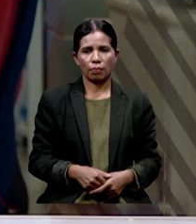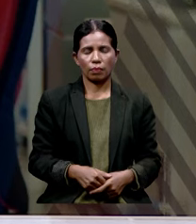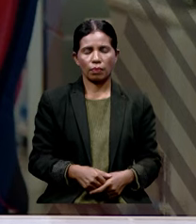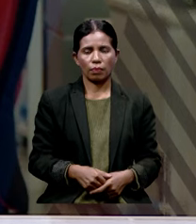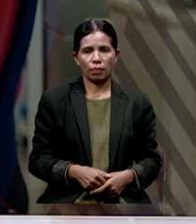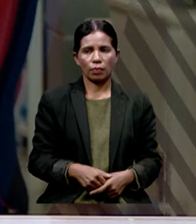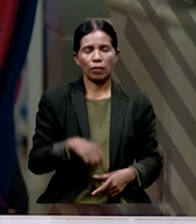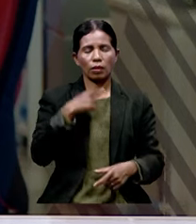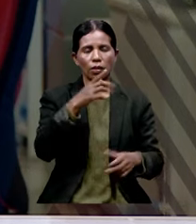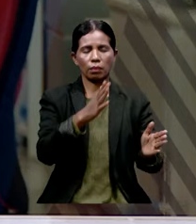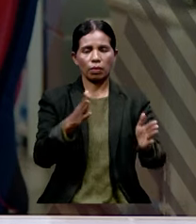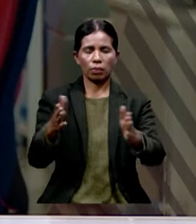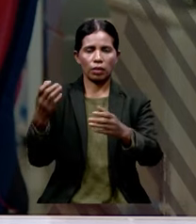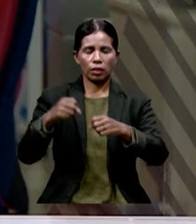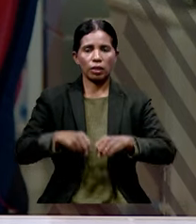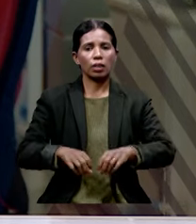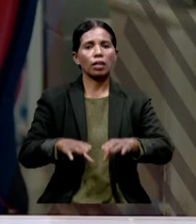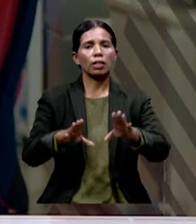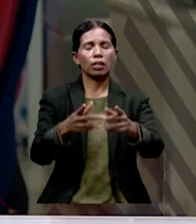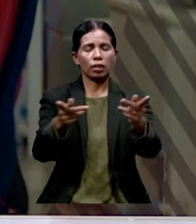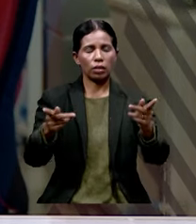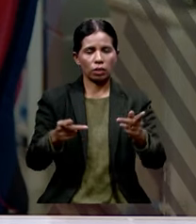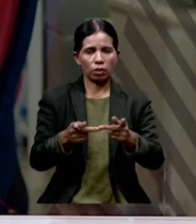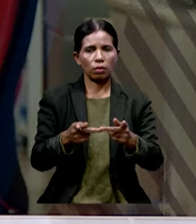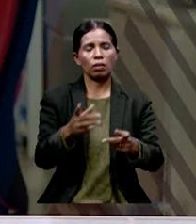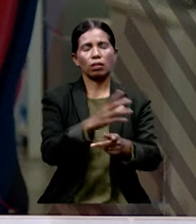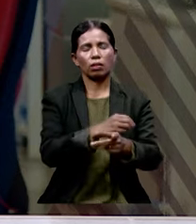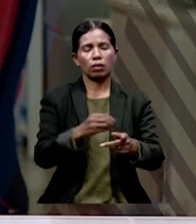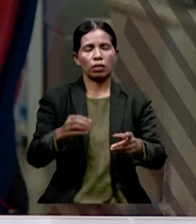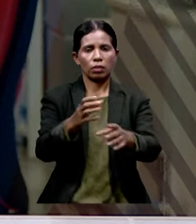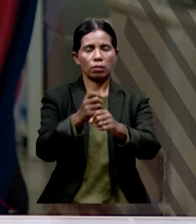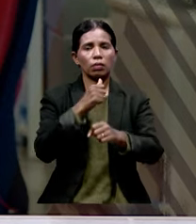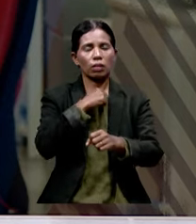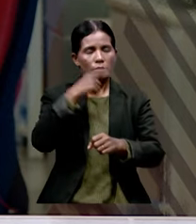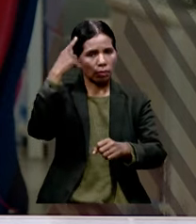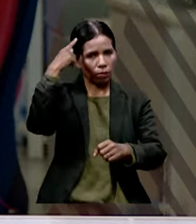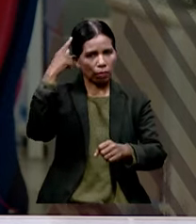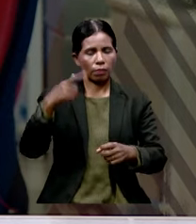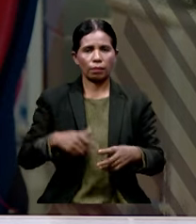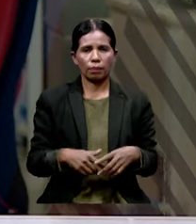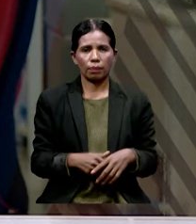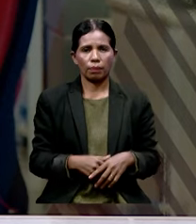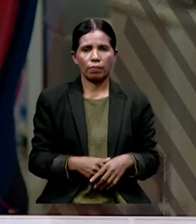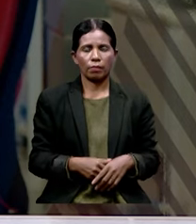Governo hu prepara condição de tacitolo, o décimo visita Papa Francisco.